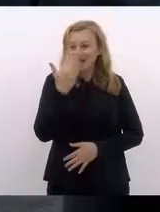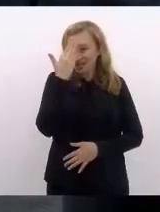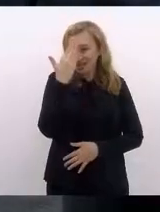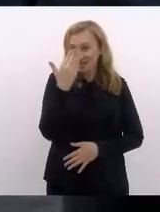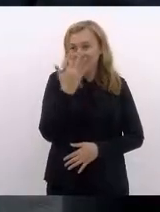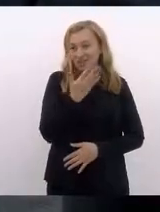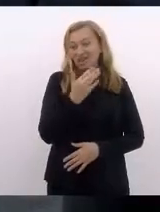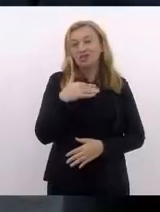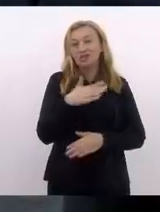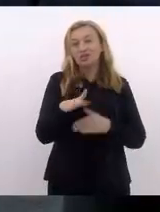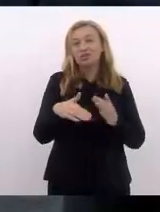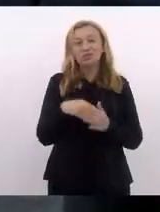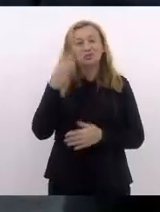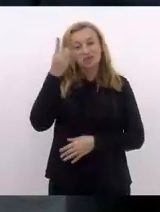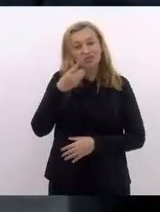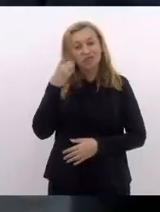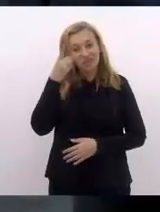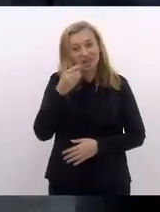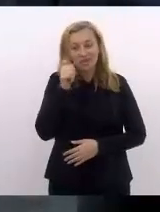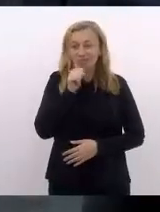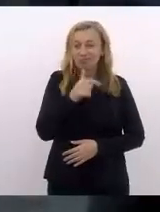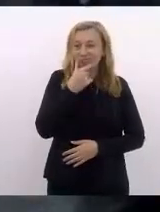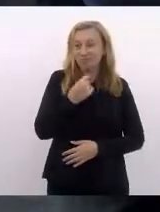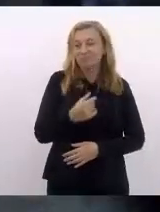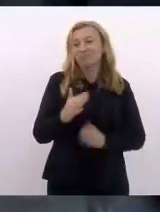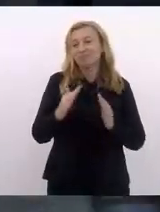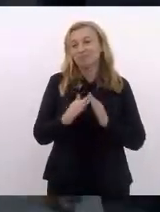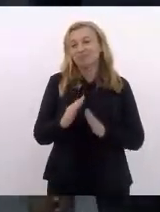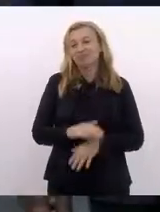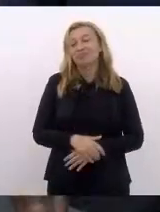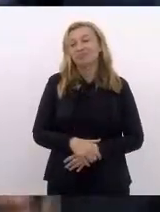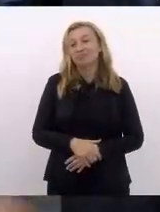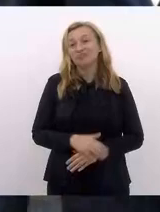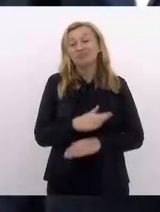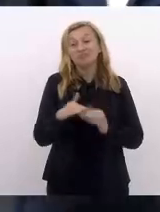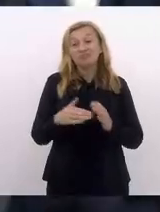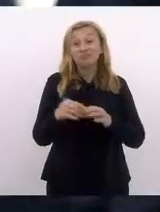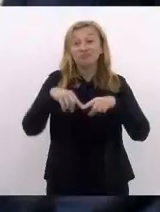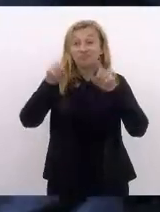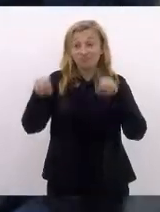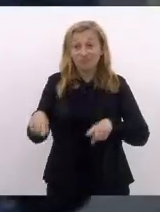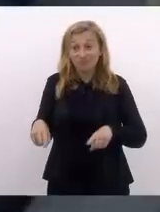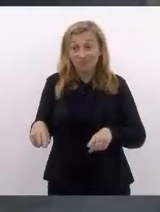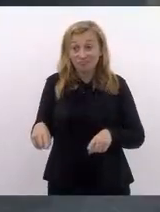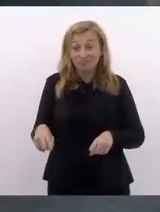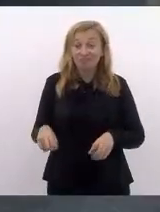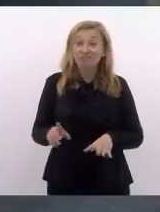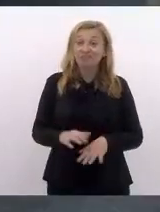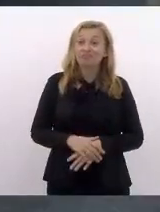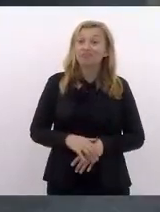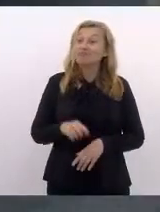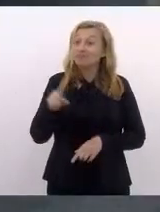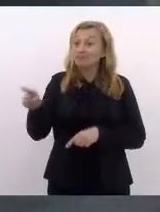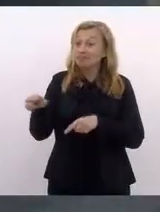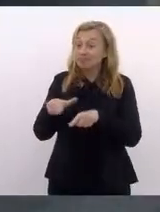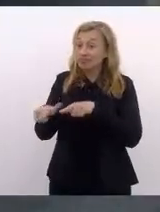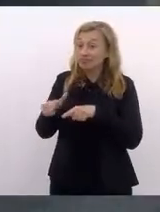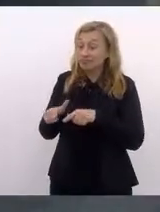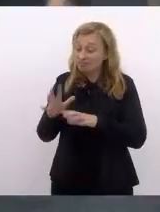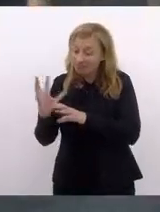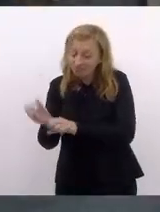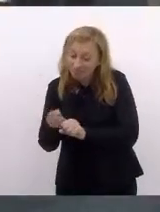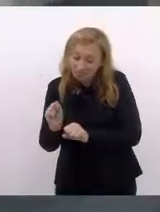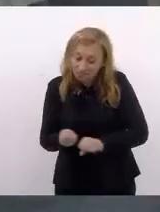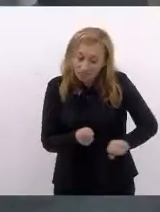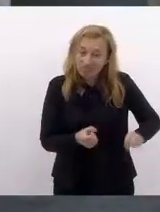agradecer a todos os deputados deputados dessa casa a todos os servidores sejam aqueles que trabalham aqui na